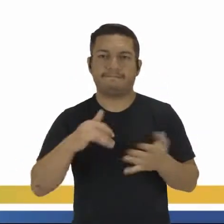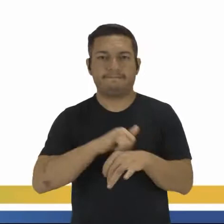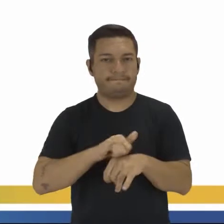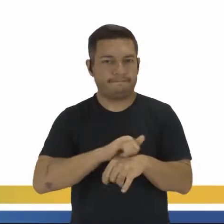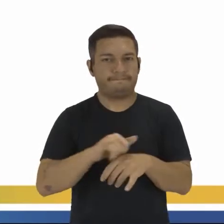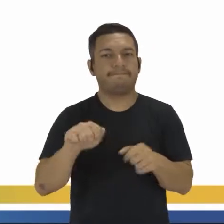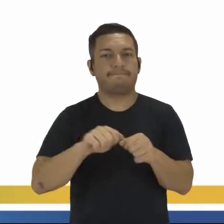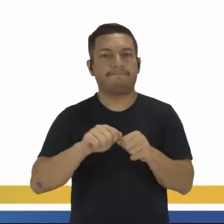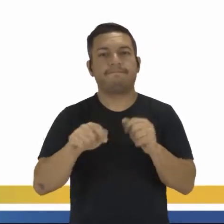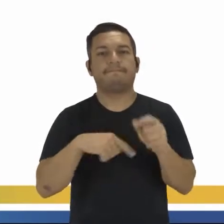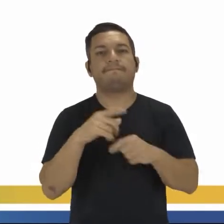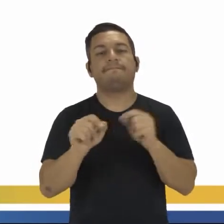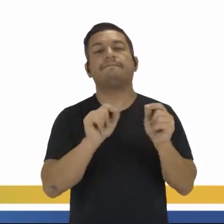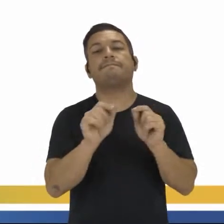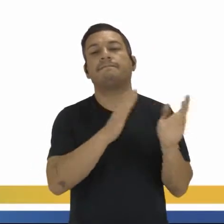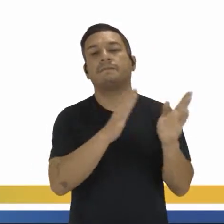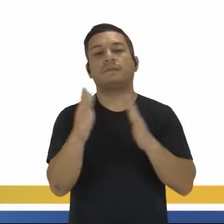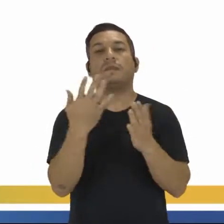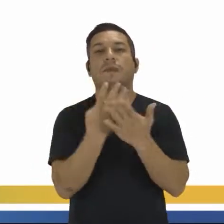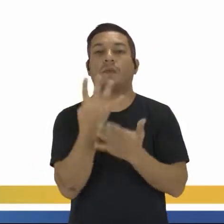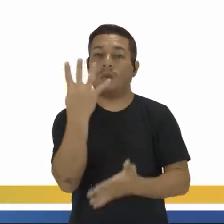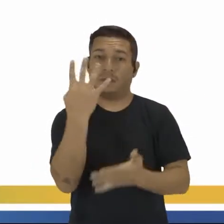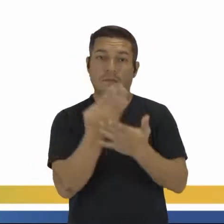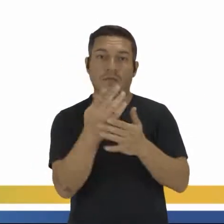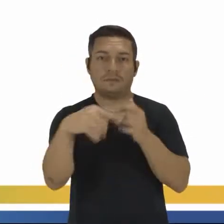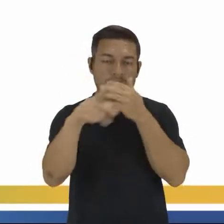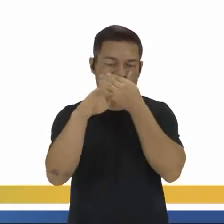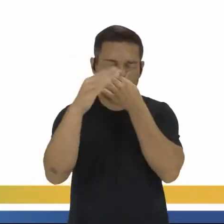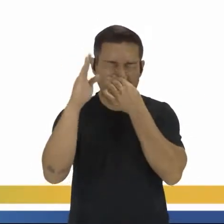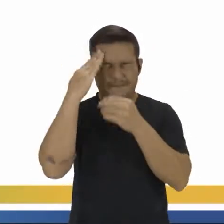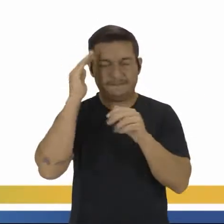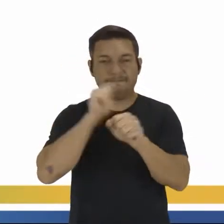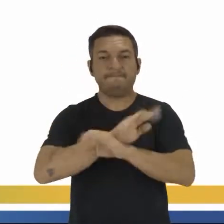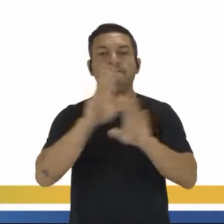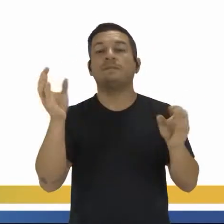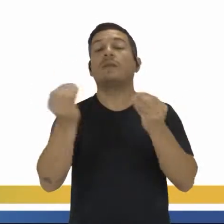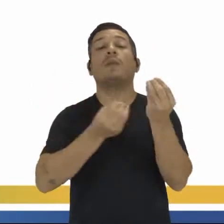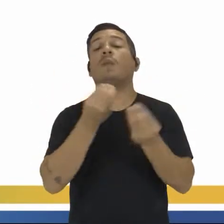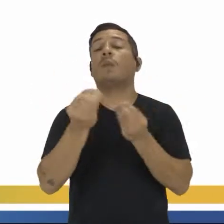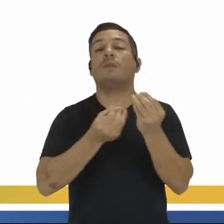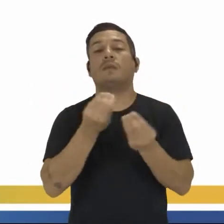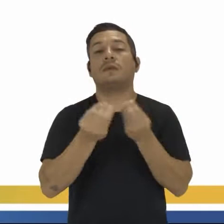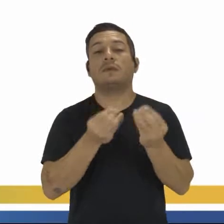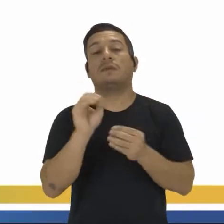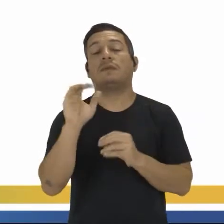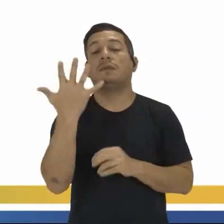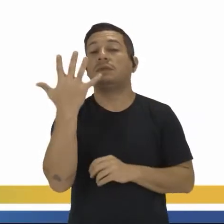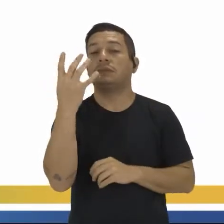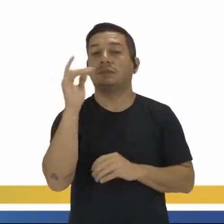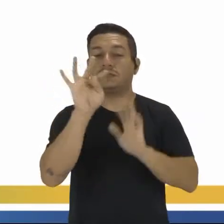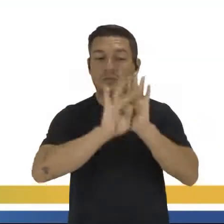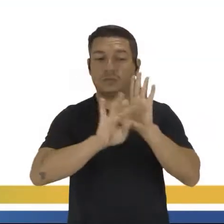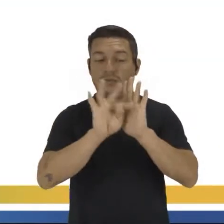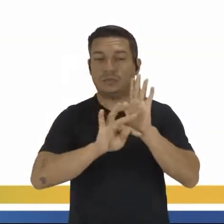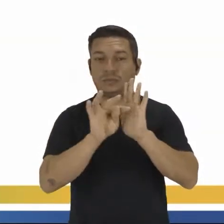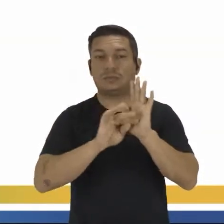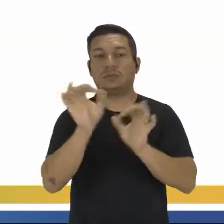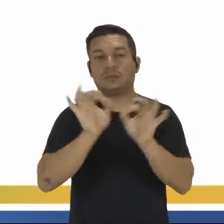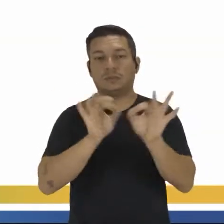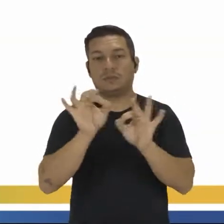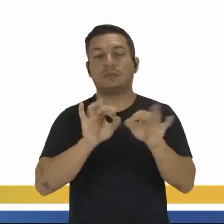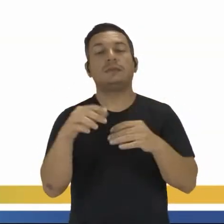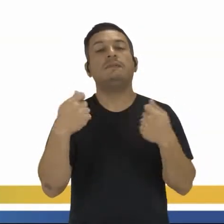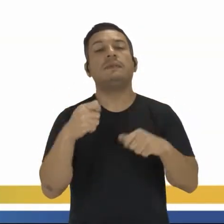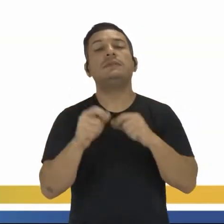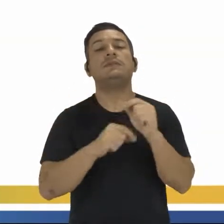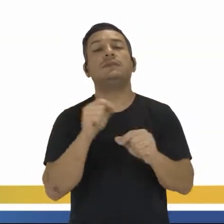Nós teremos uma sequência de pelo menos 4 aulas para você entender o máximo possível de como esse texto se organiza, do que é que